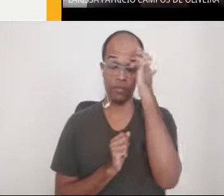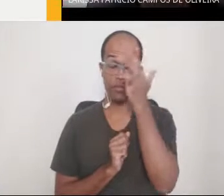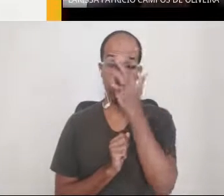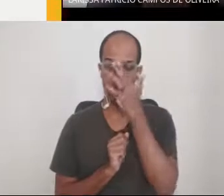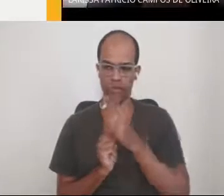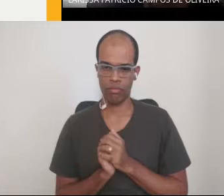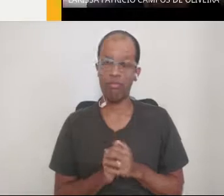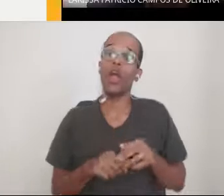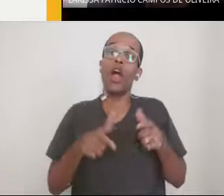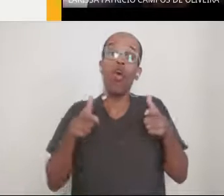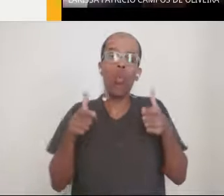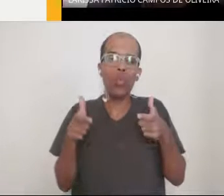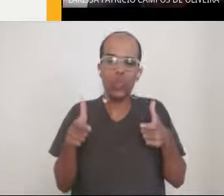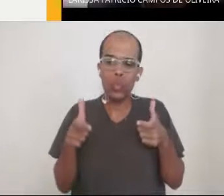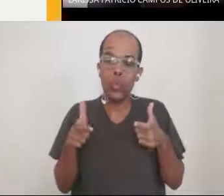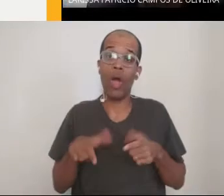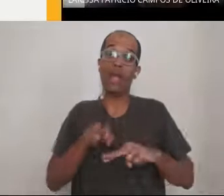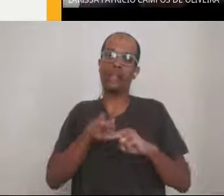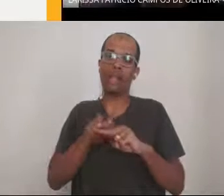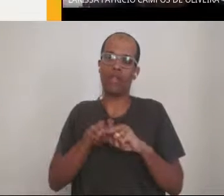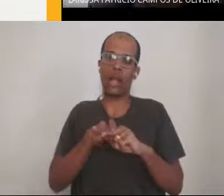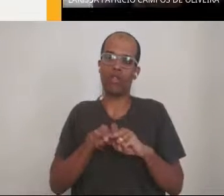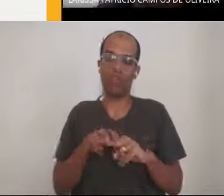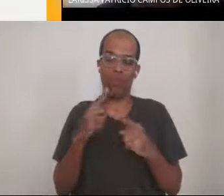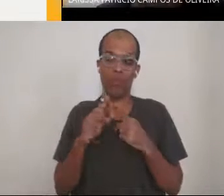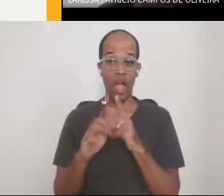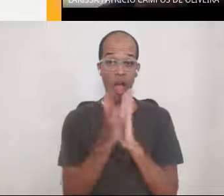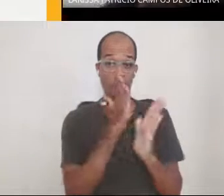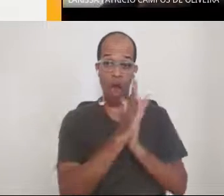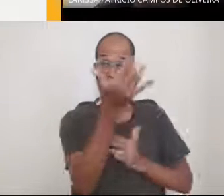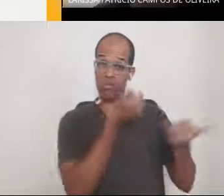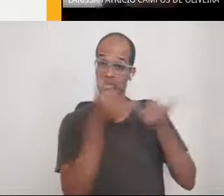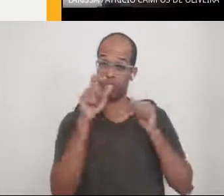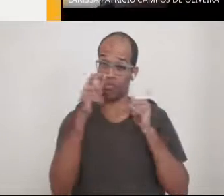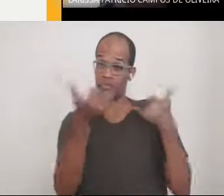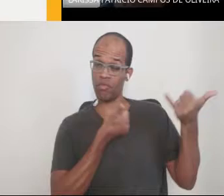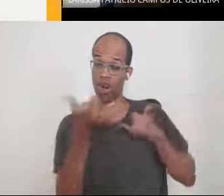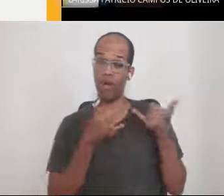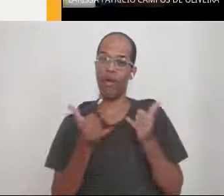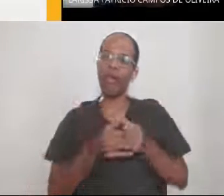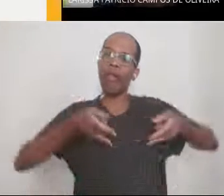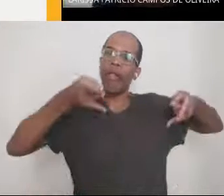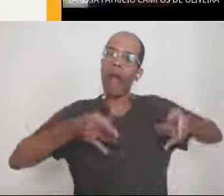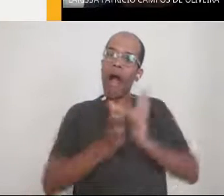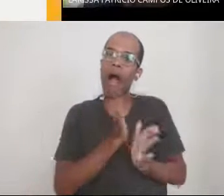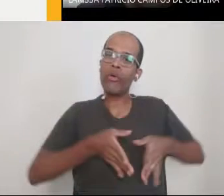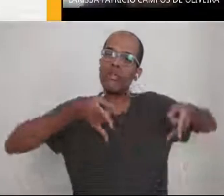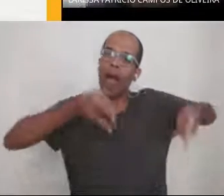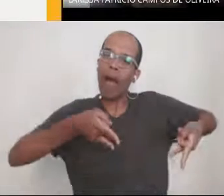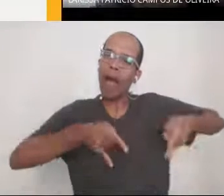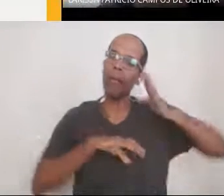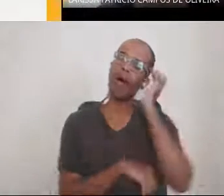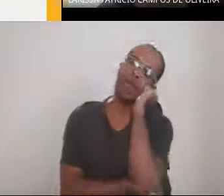esteja, né, num local, de preferência sentado, porque a gente também ouviu de alguns pais que os alunos fazem algumas coisas deitados na cama. Não